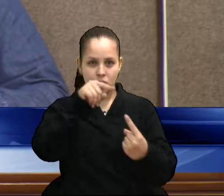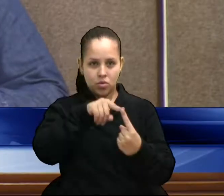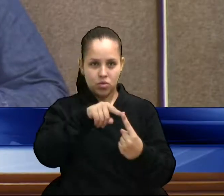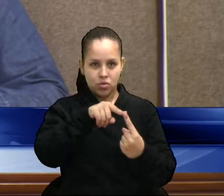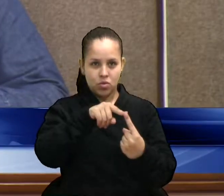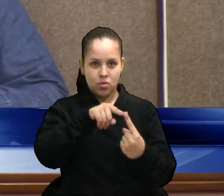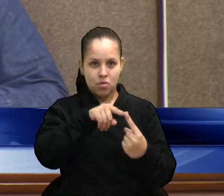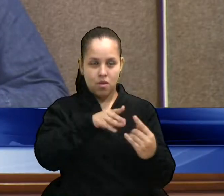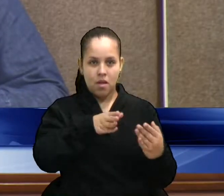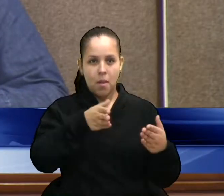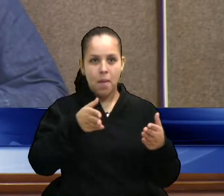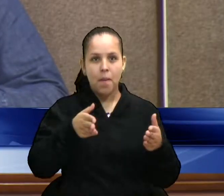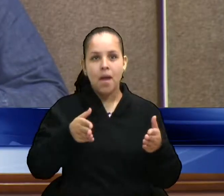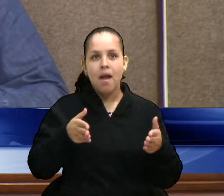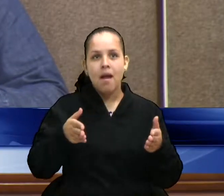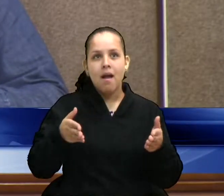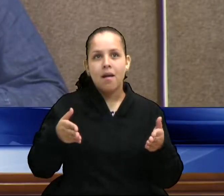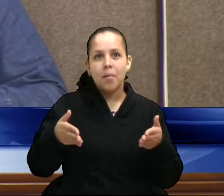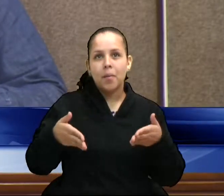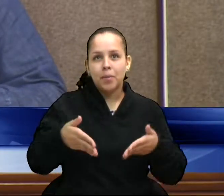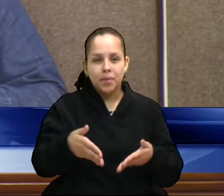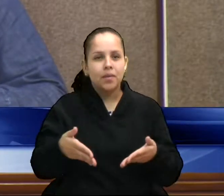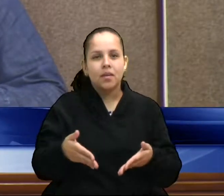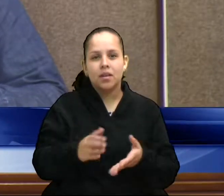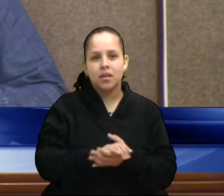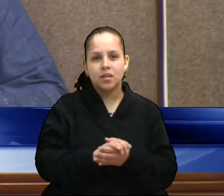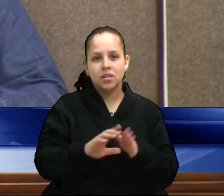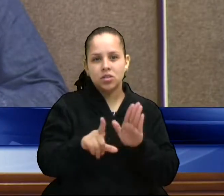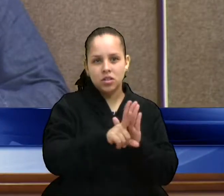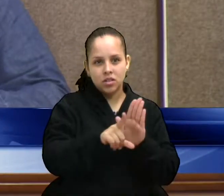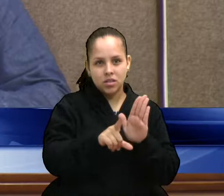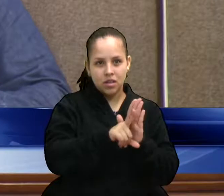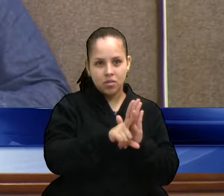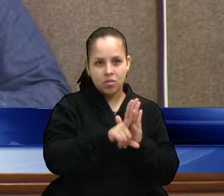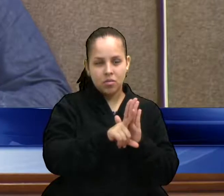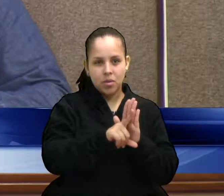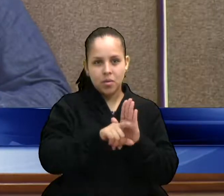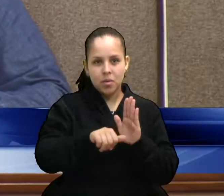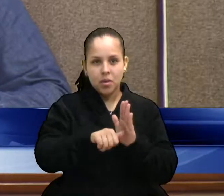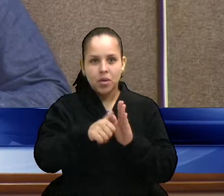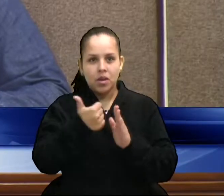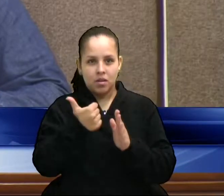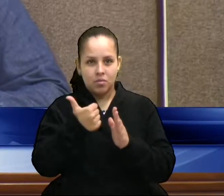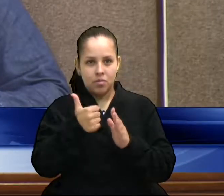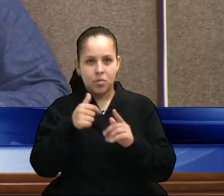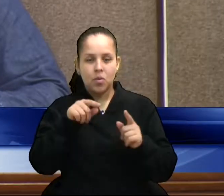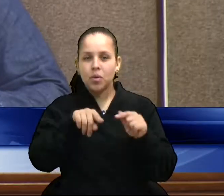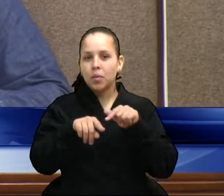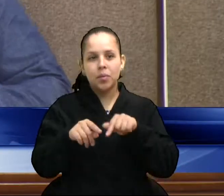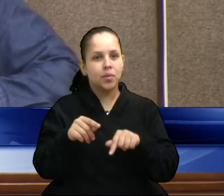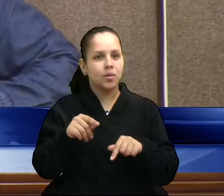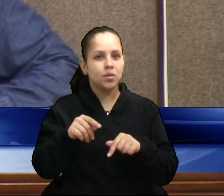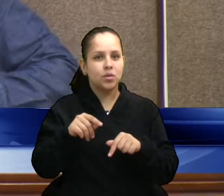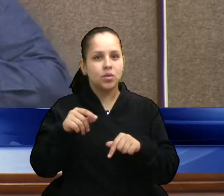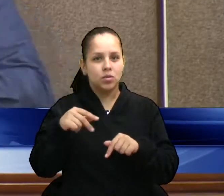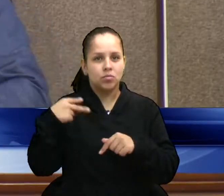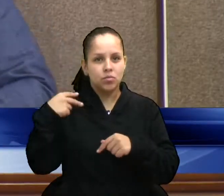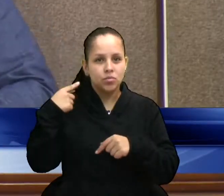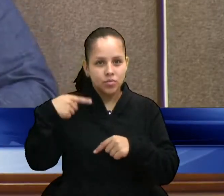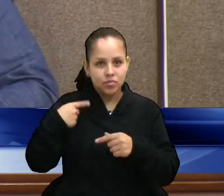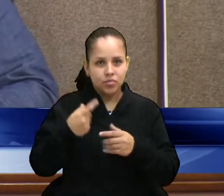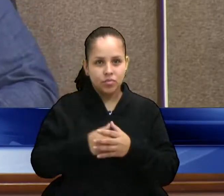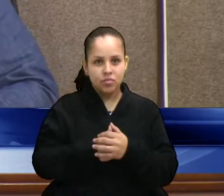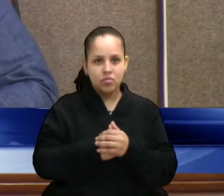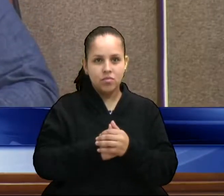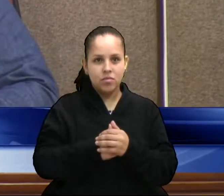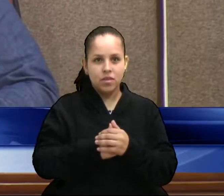legislação para atender os apontamentos feitos pelo Poder Judiciário na sentença que anulou o último